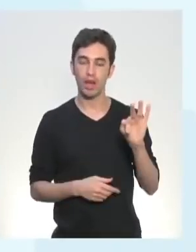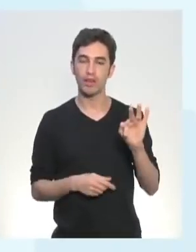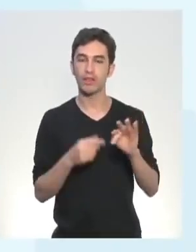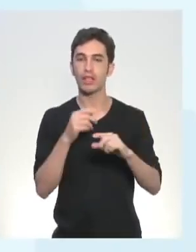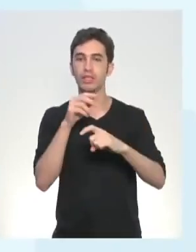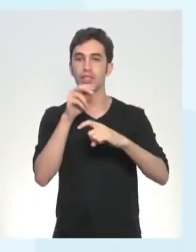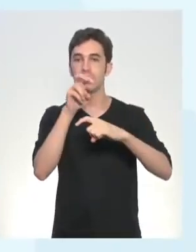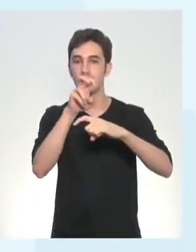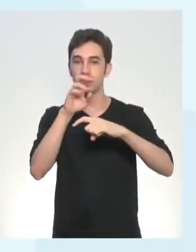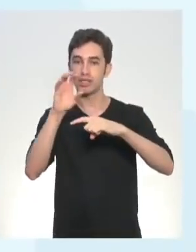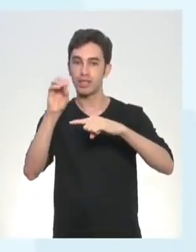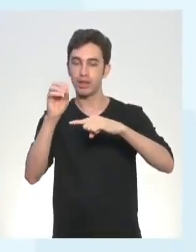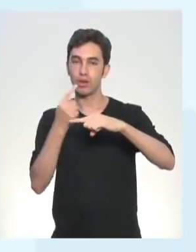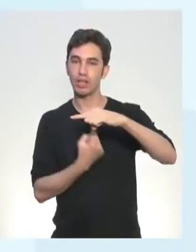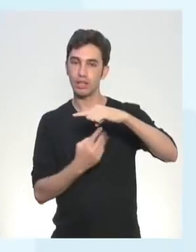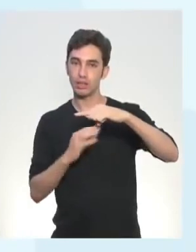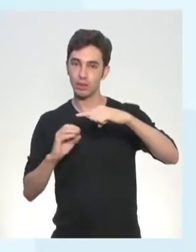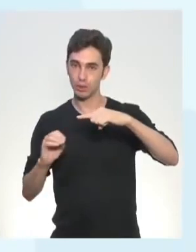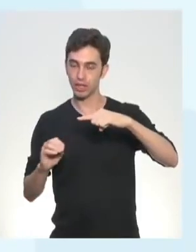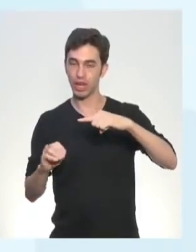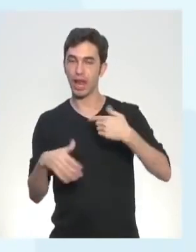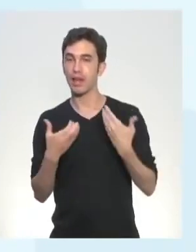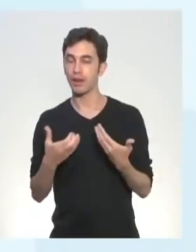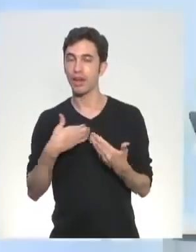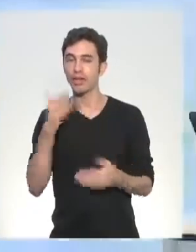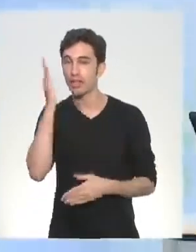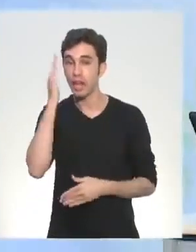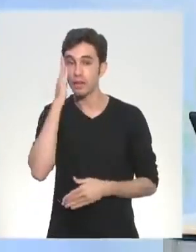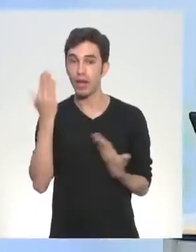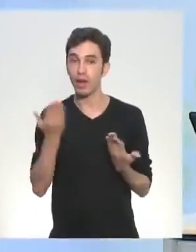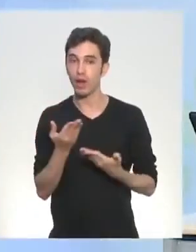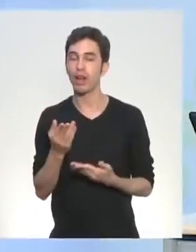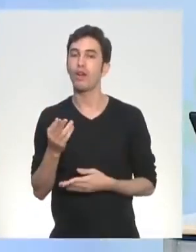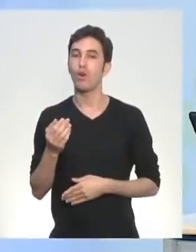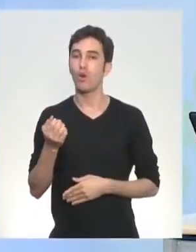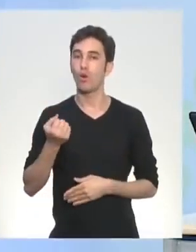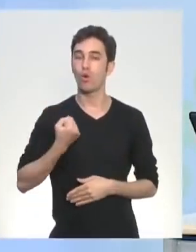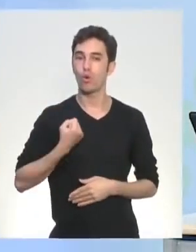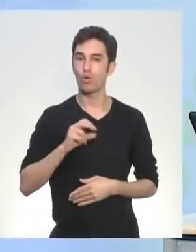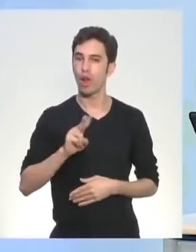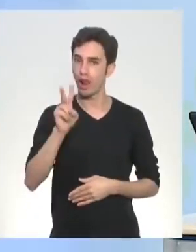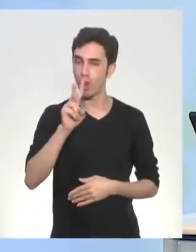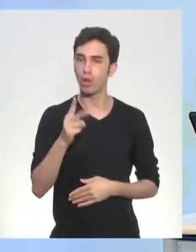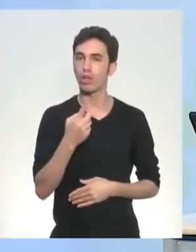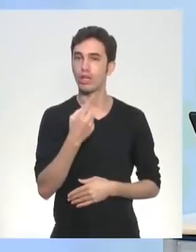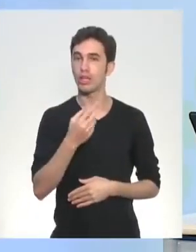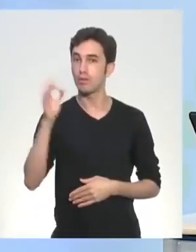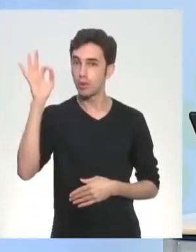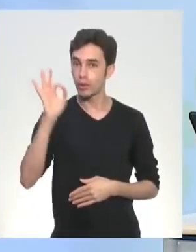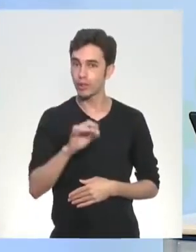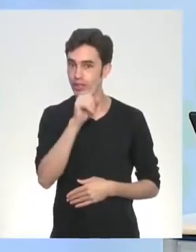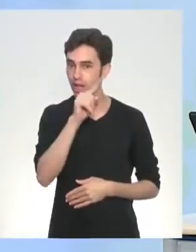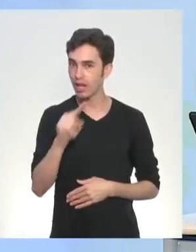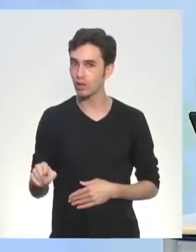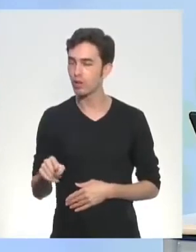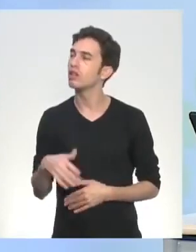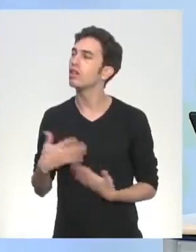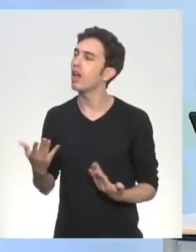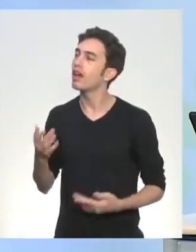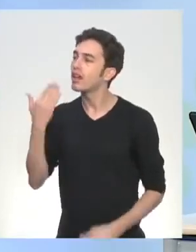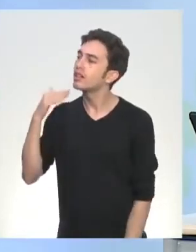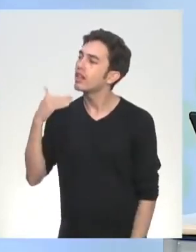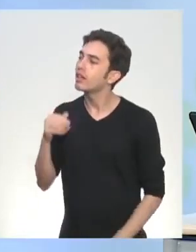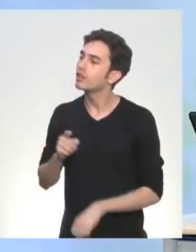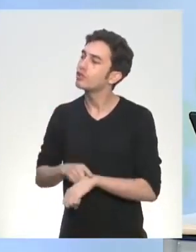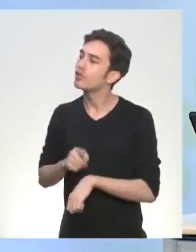centésimos. Eu quero saber qual que é o valor com porcentagem. É bem simples, é só colocar o valor e o símbolo de porcentagem. Professora Inês, quanto tempo você vai dar para